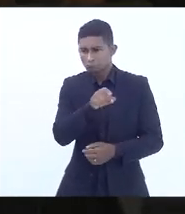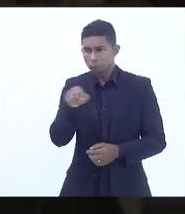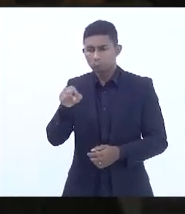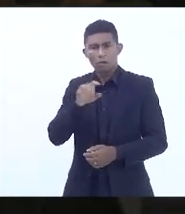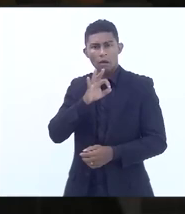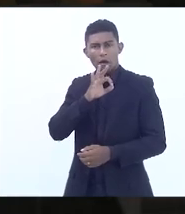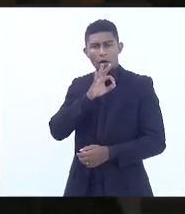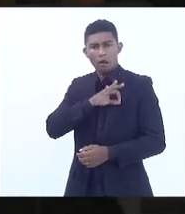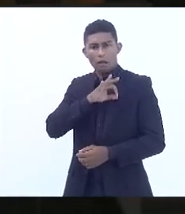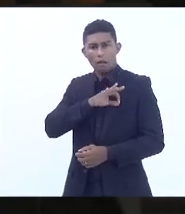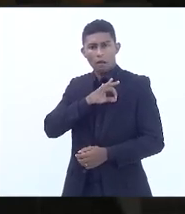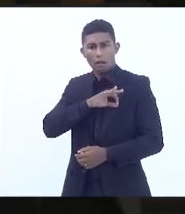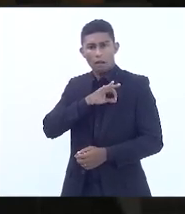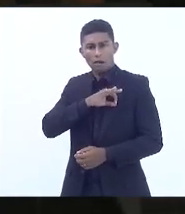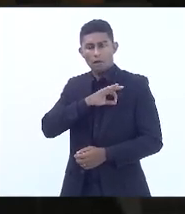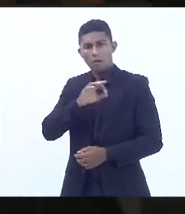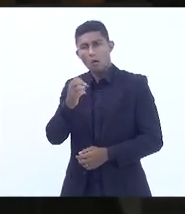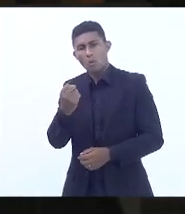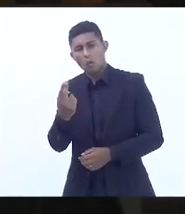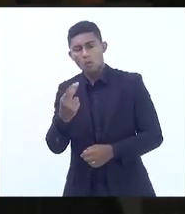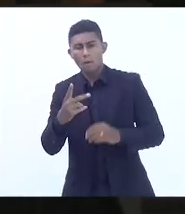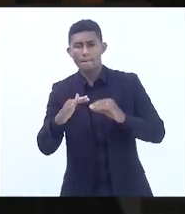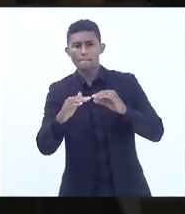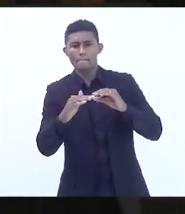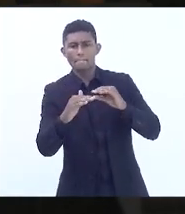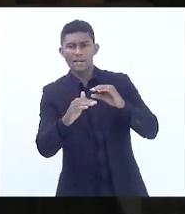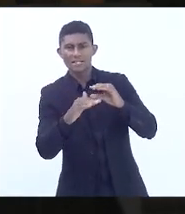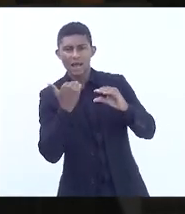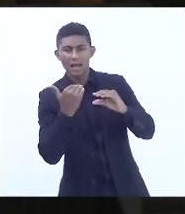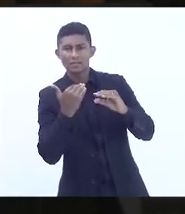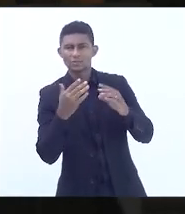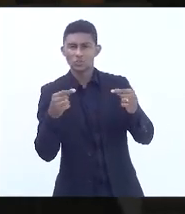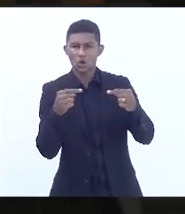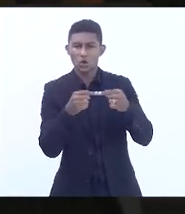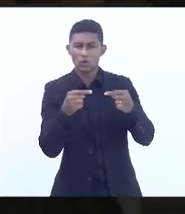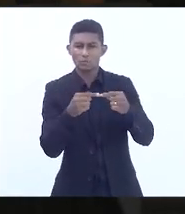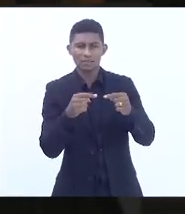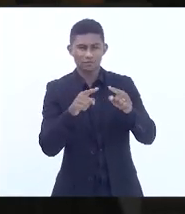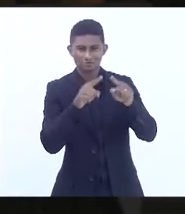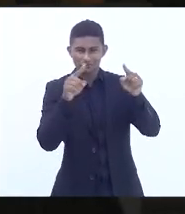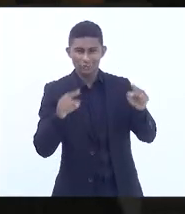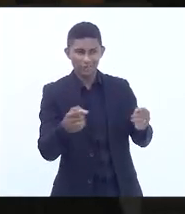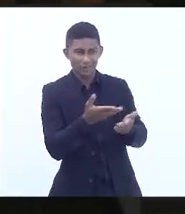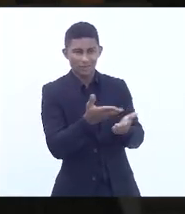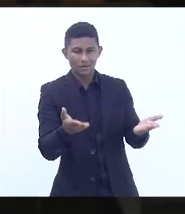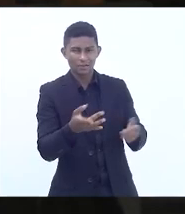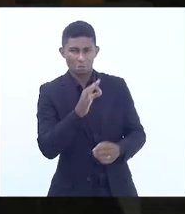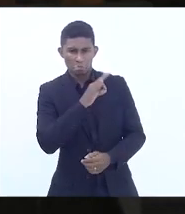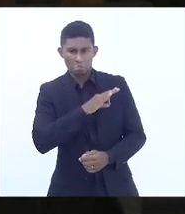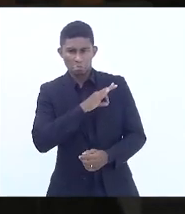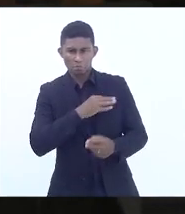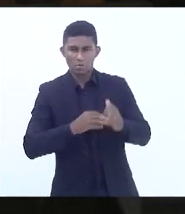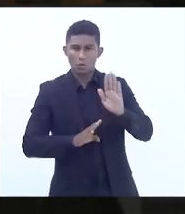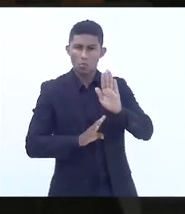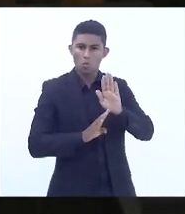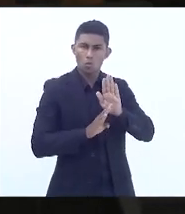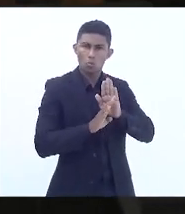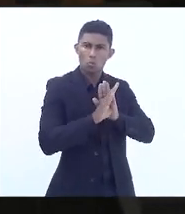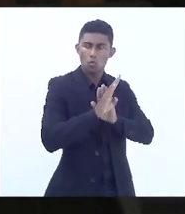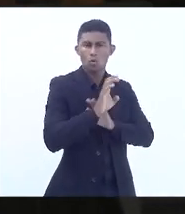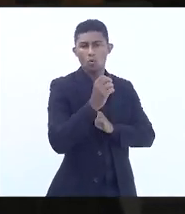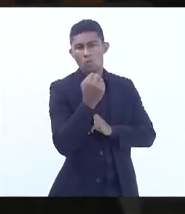qualquer mensagem que envolva pessoal com aumento de remuneração ou de algum